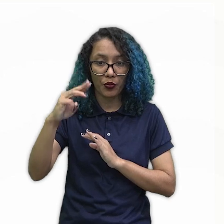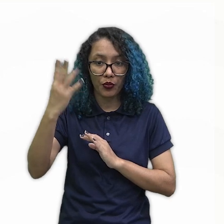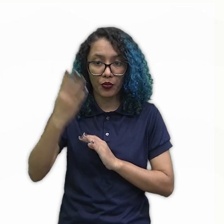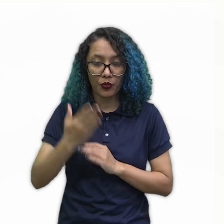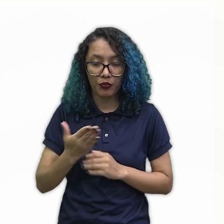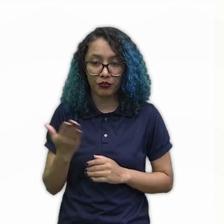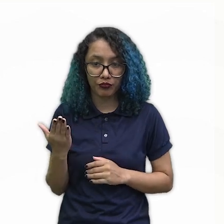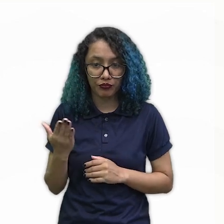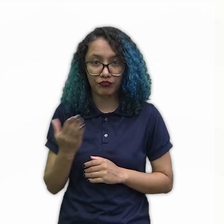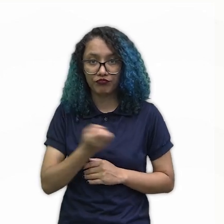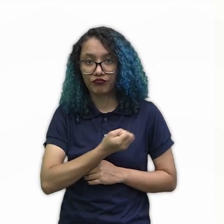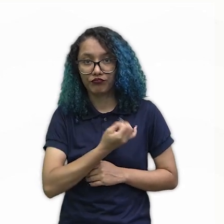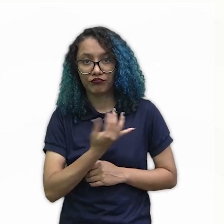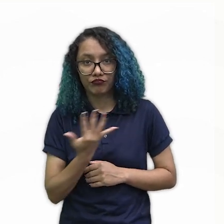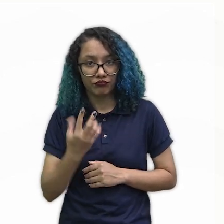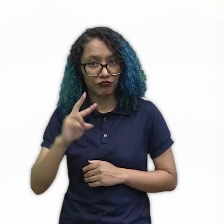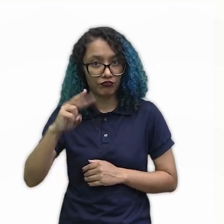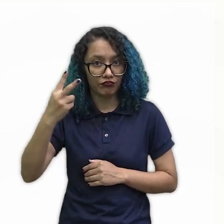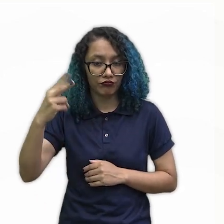logaritmo da